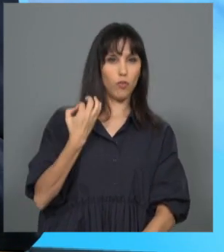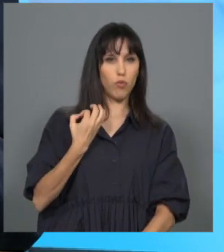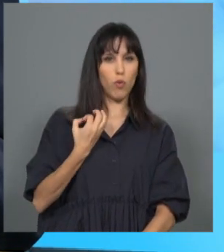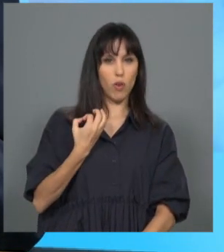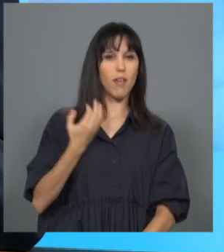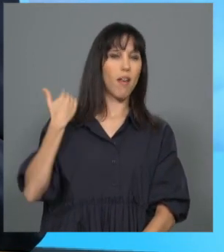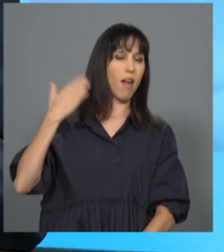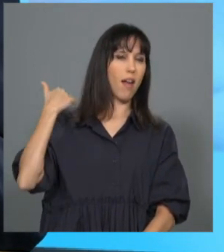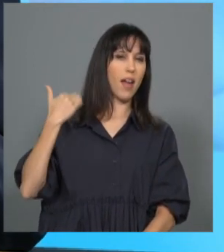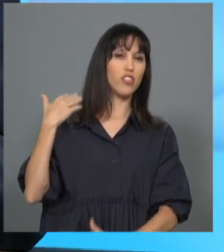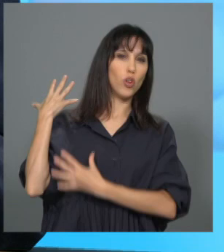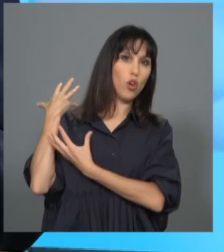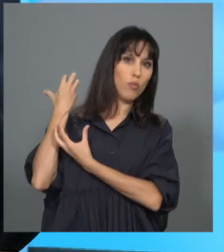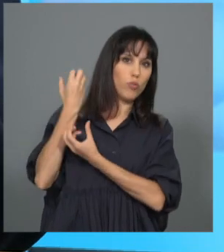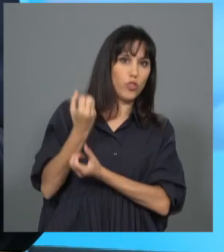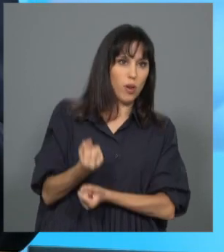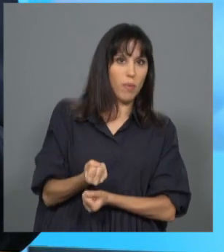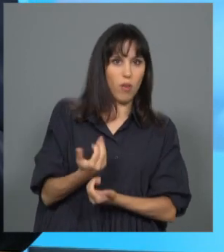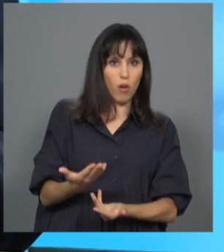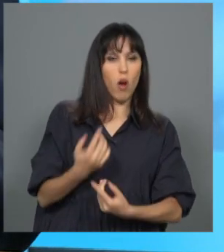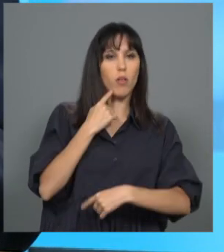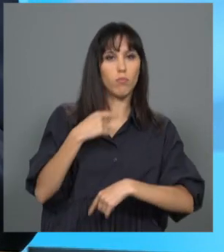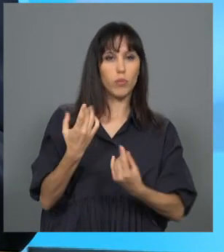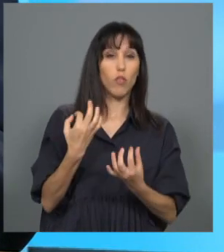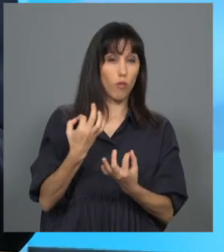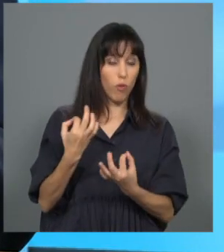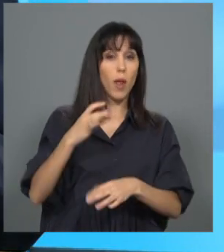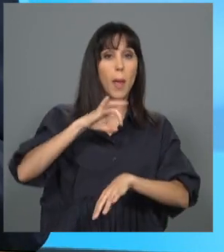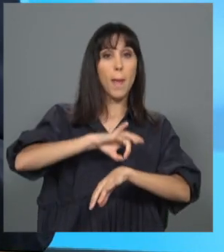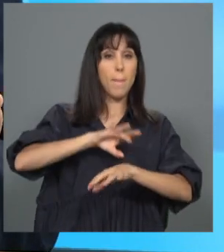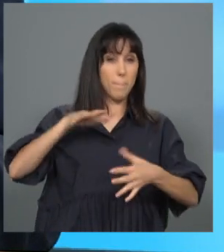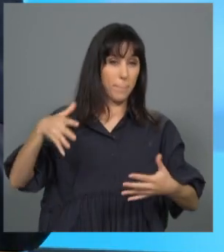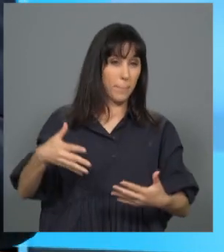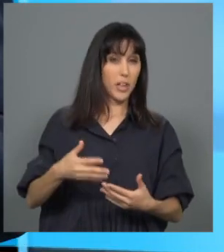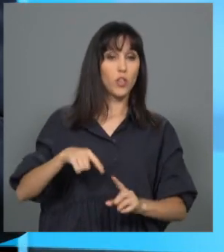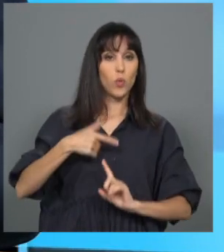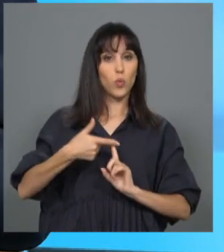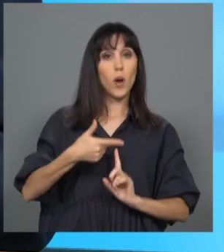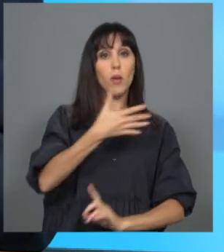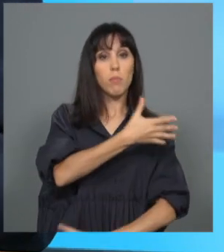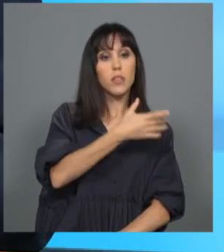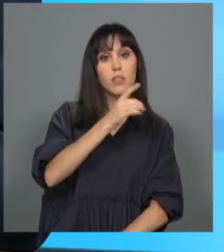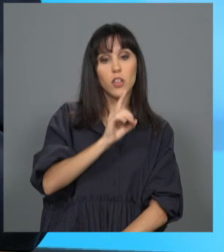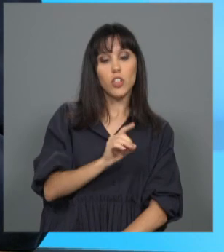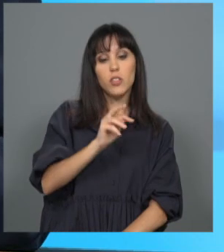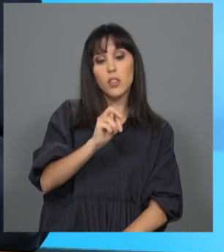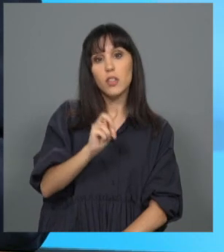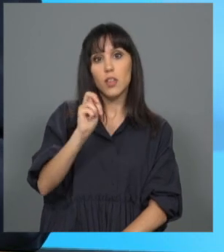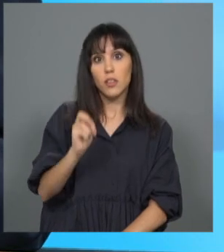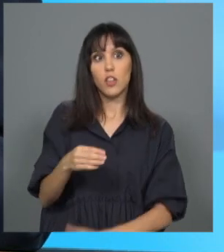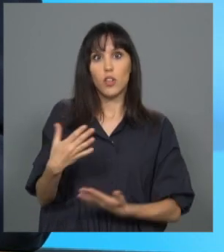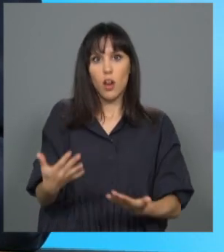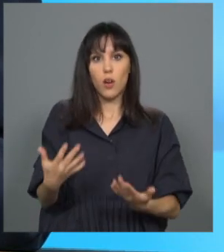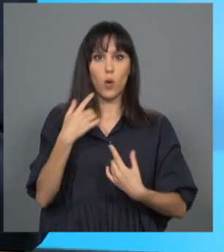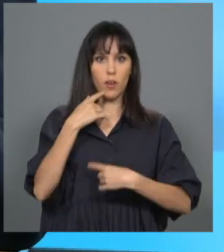seus antepassados, da peste de 1633, para o presente,